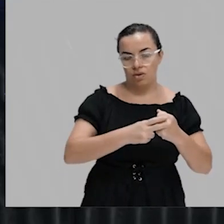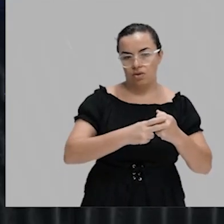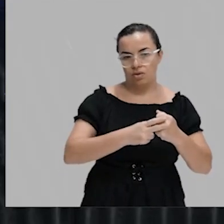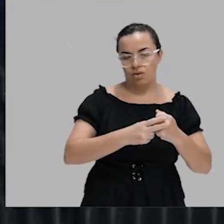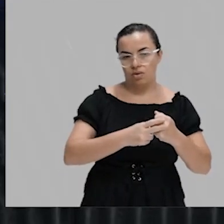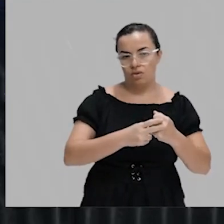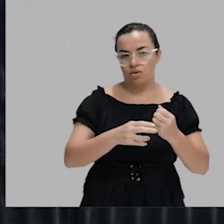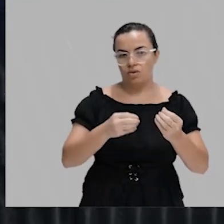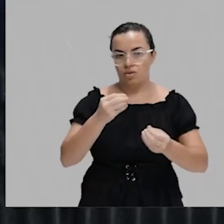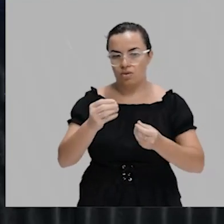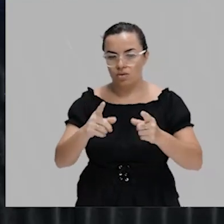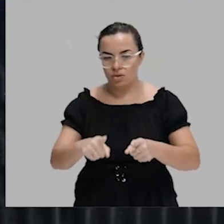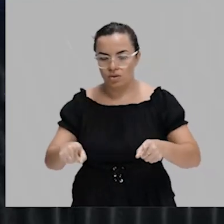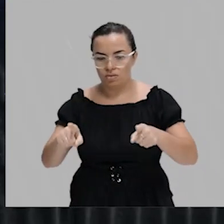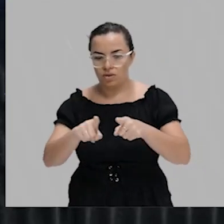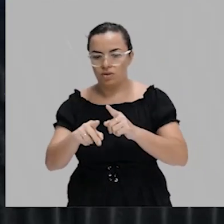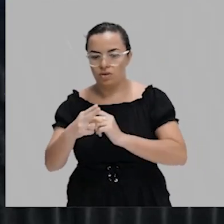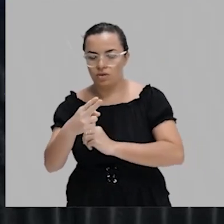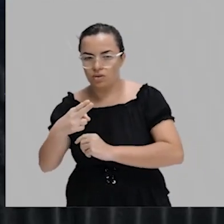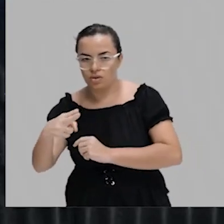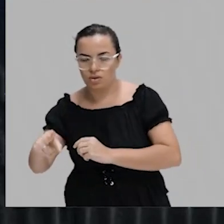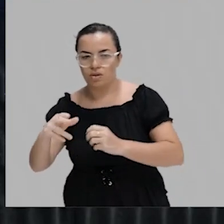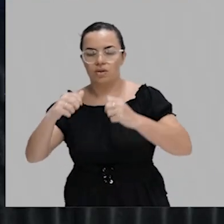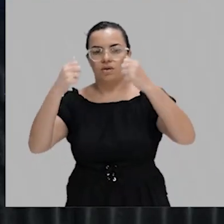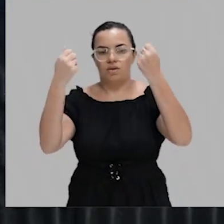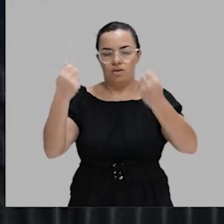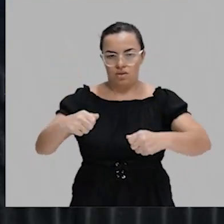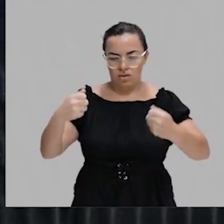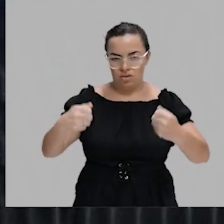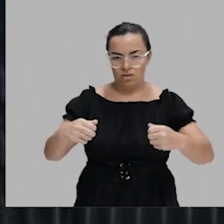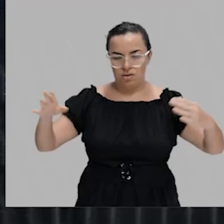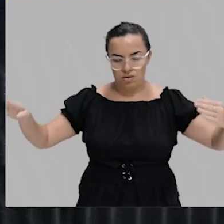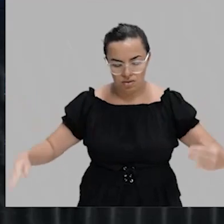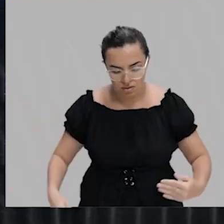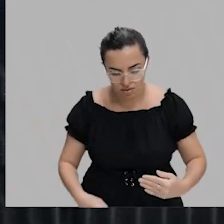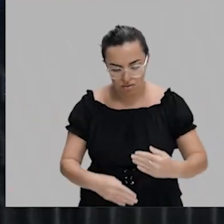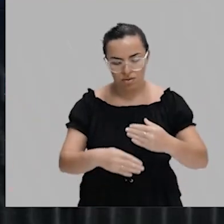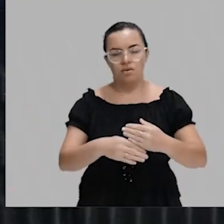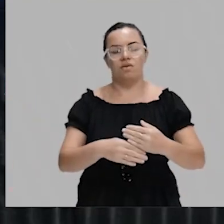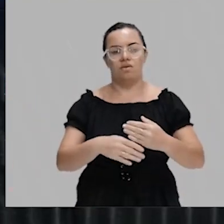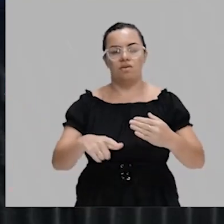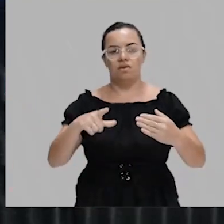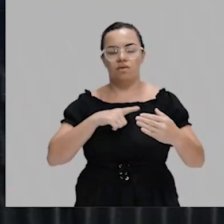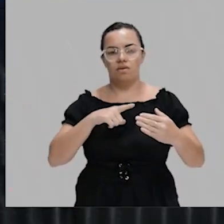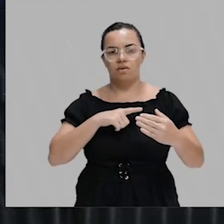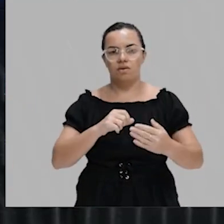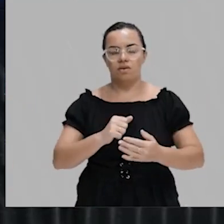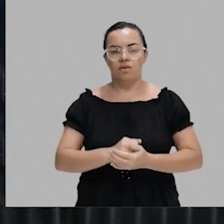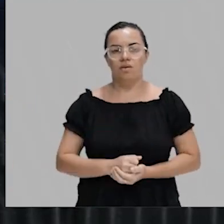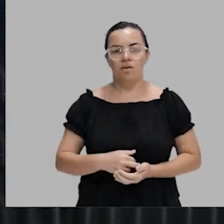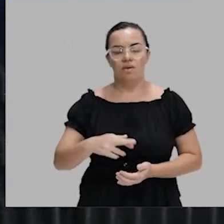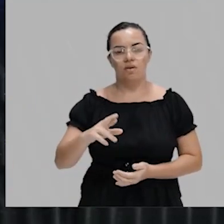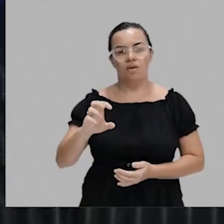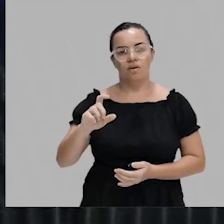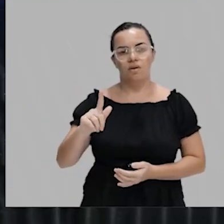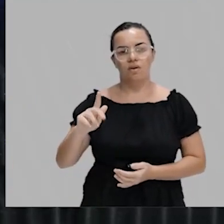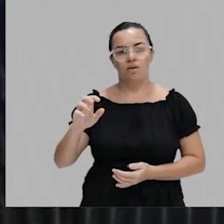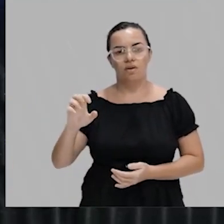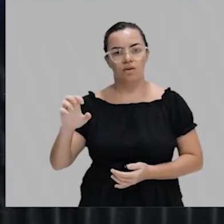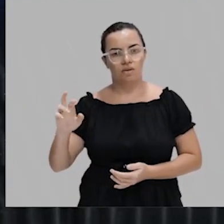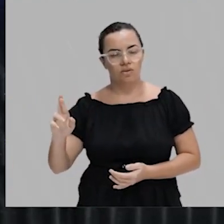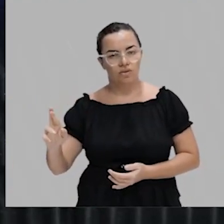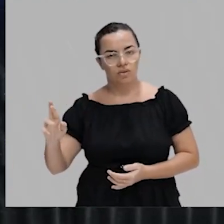são palavras que precisam de complementos. E esses complementos devem vir regidos da preposição